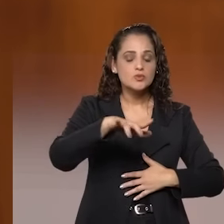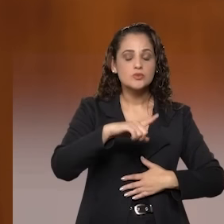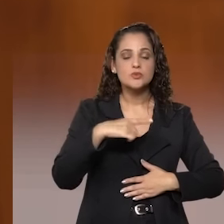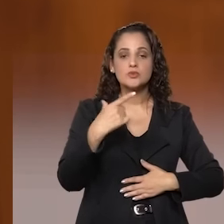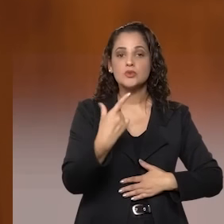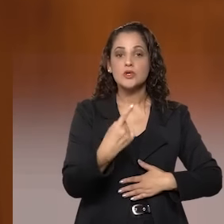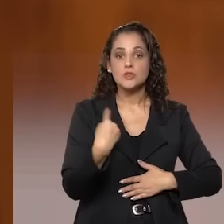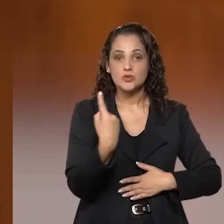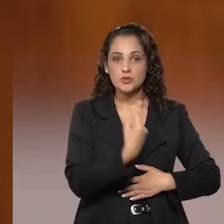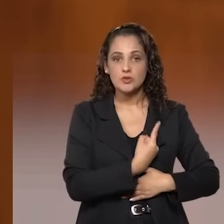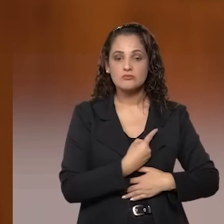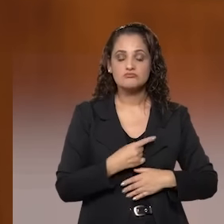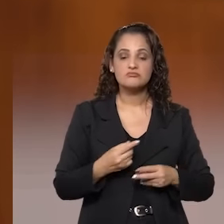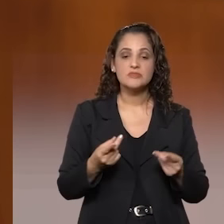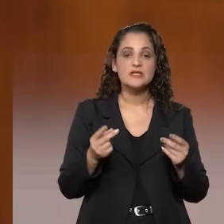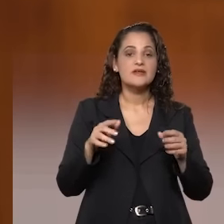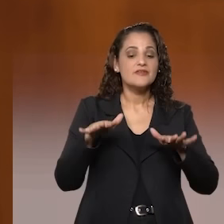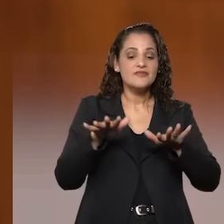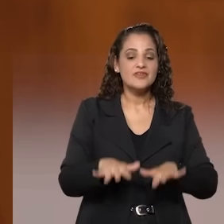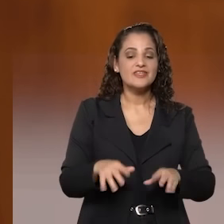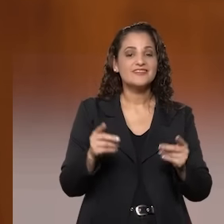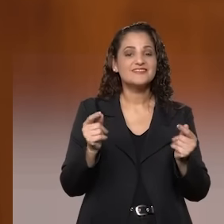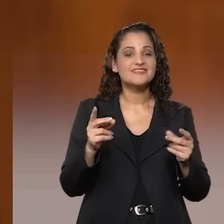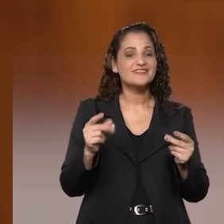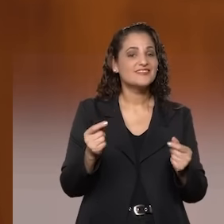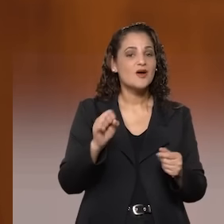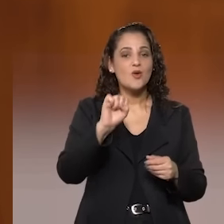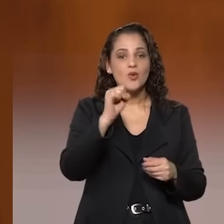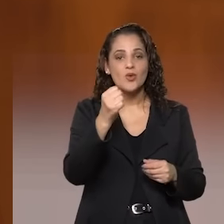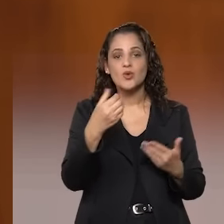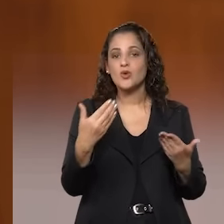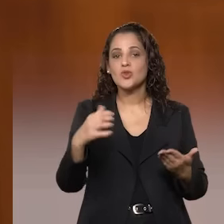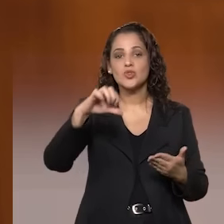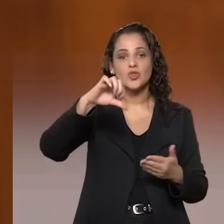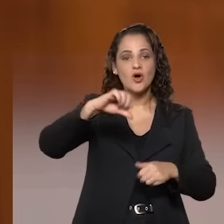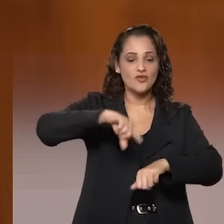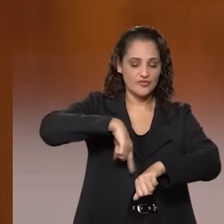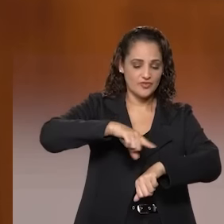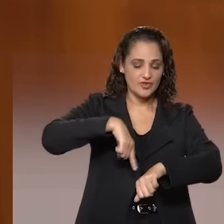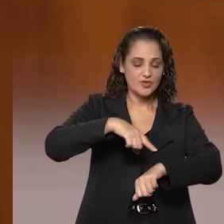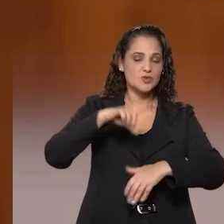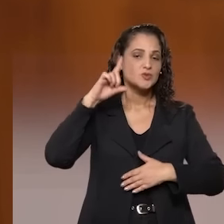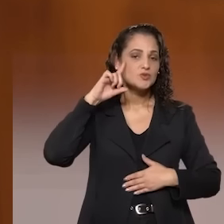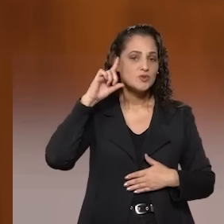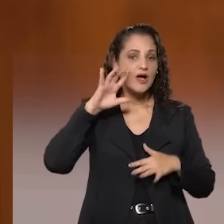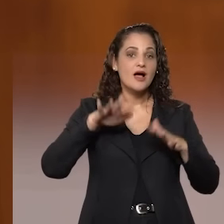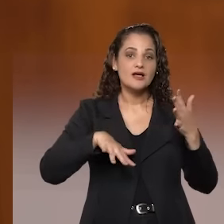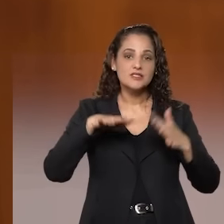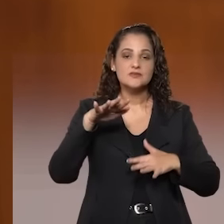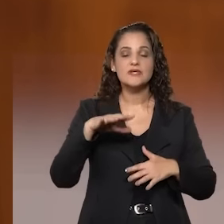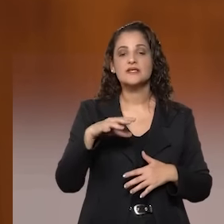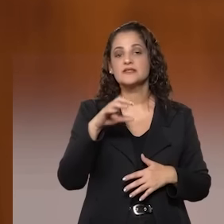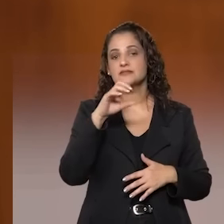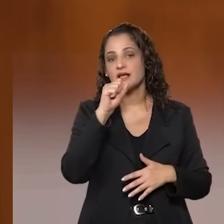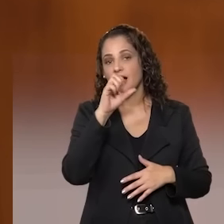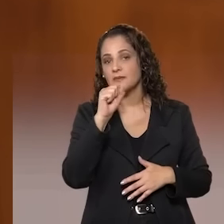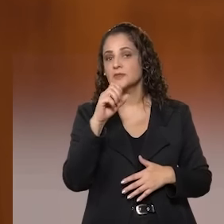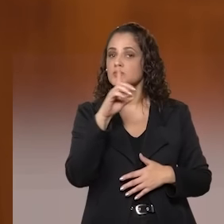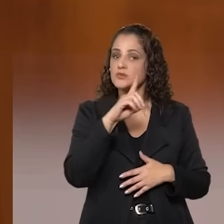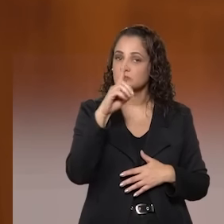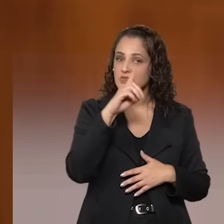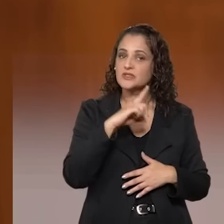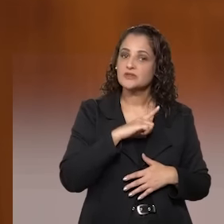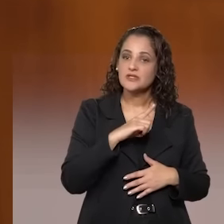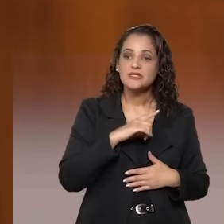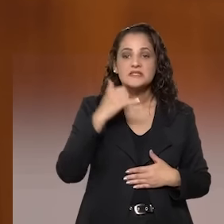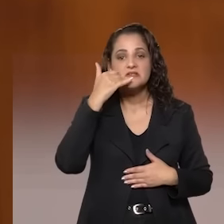horas por dia mais finais de semana com coleguinhas etc e o telefone Smartphone sempre né comunicação dos